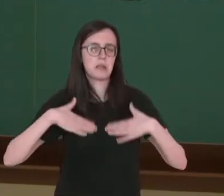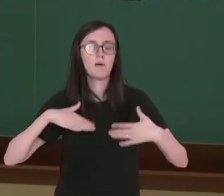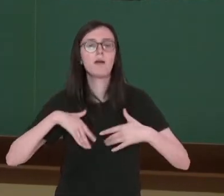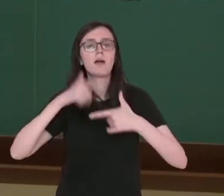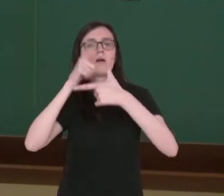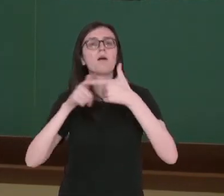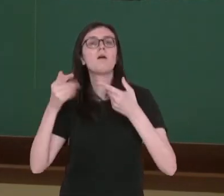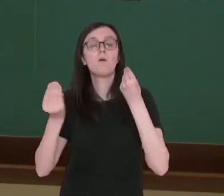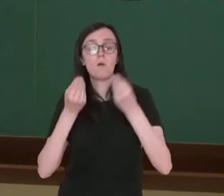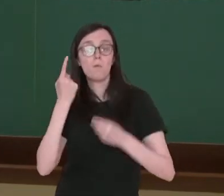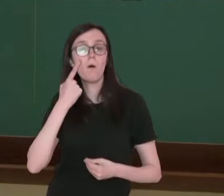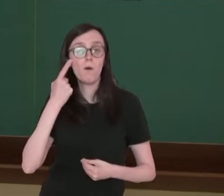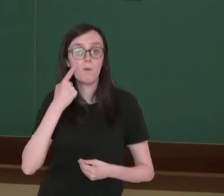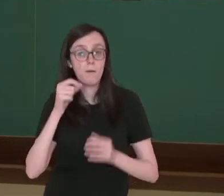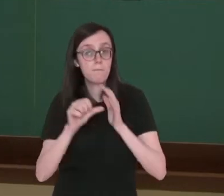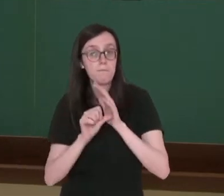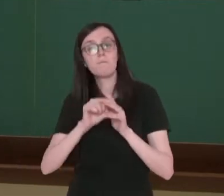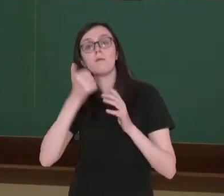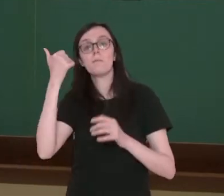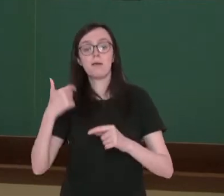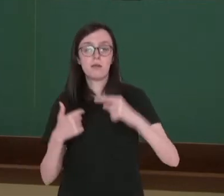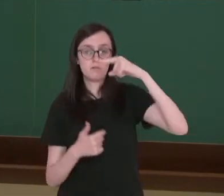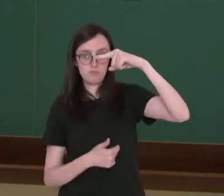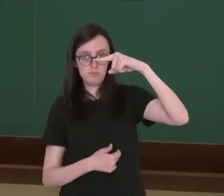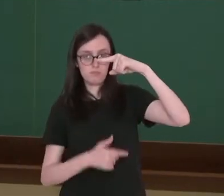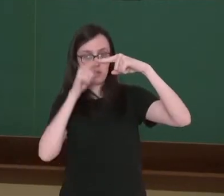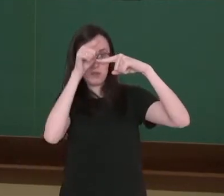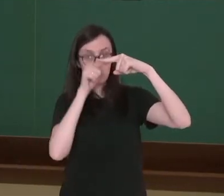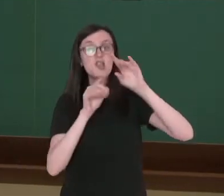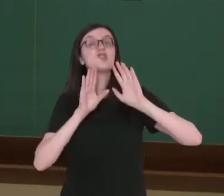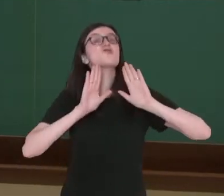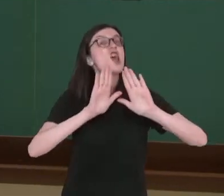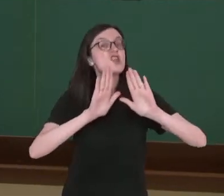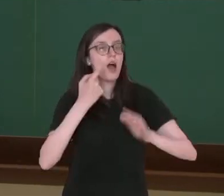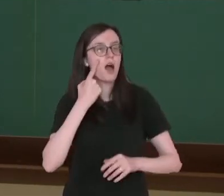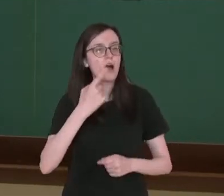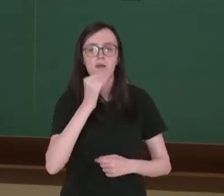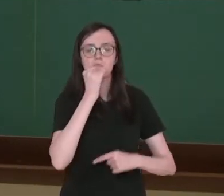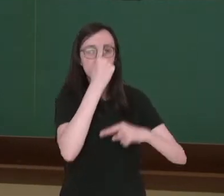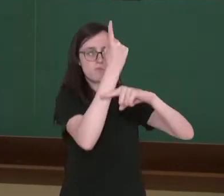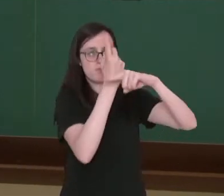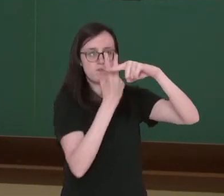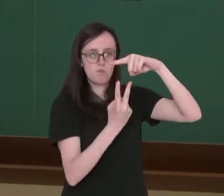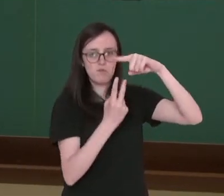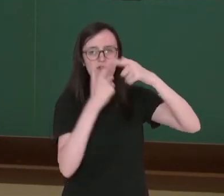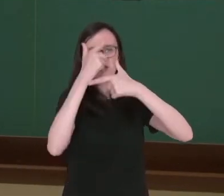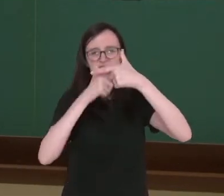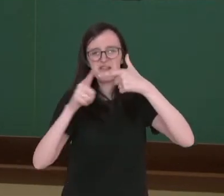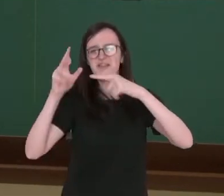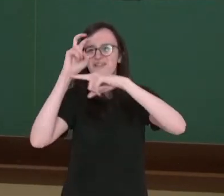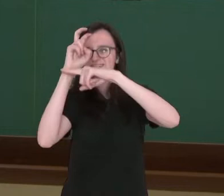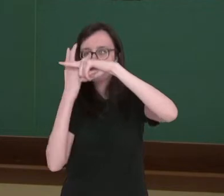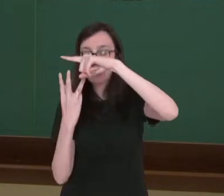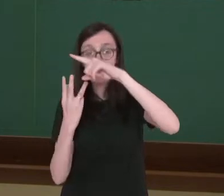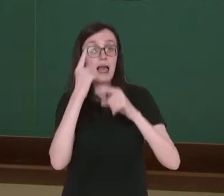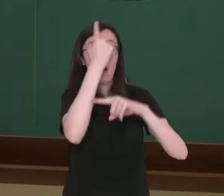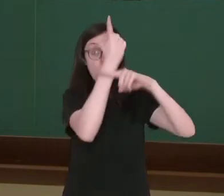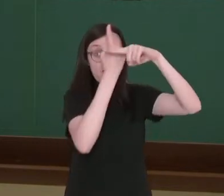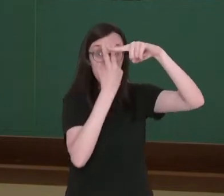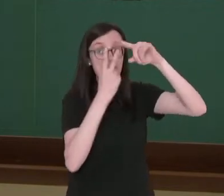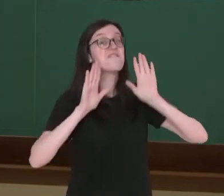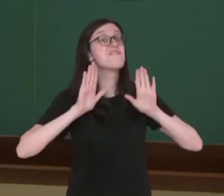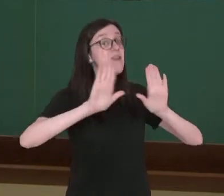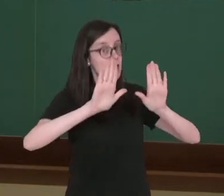divisão. Primeiro, eu vou repetir a primeira fração, no caso aqui 1/2 dividido por 5/3,